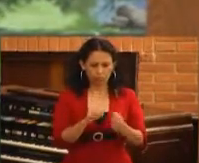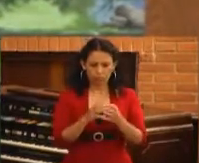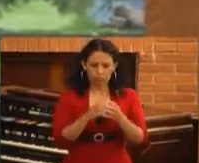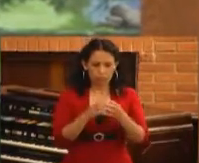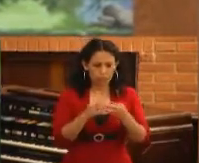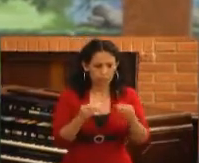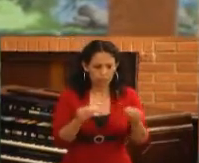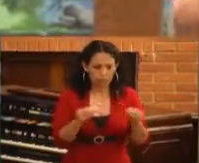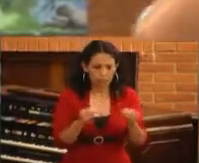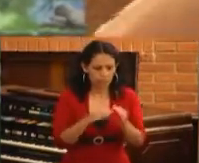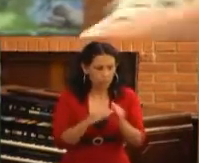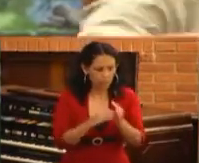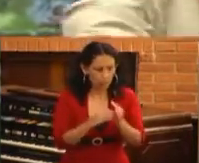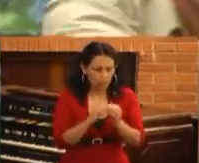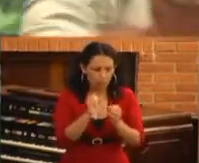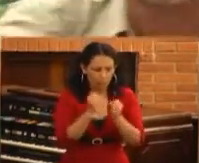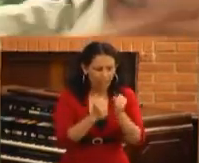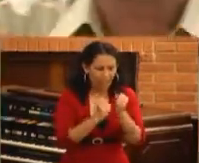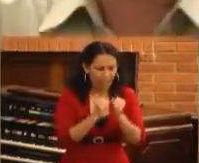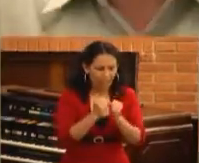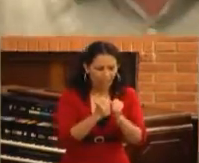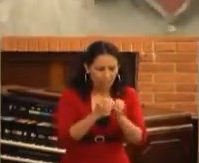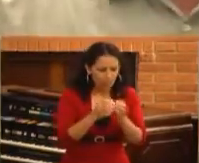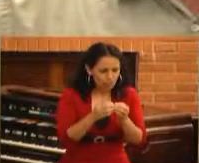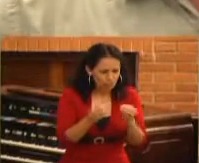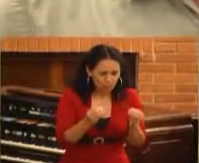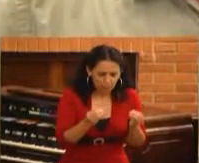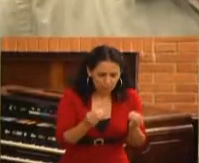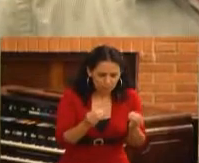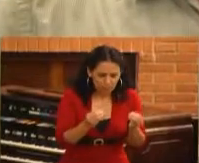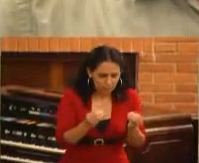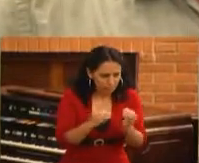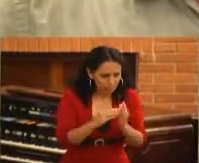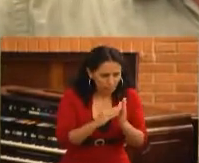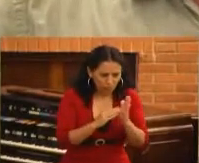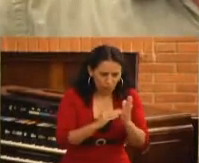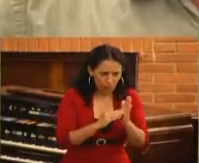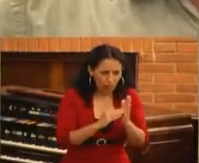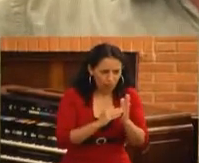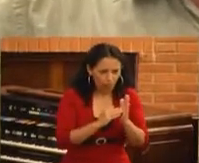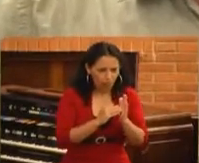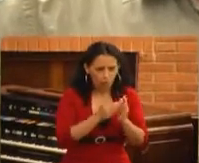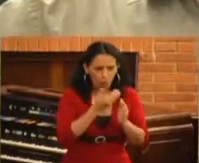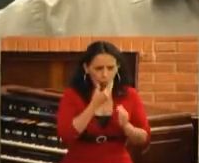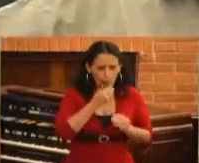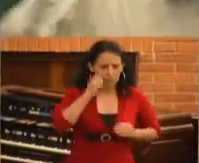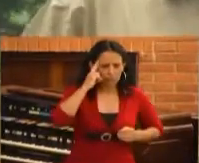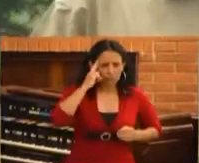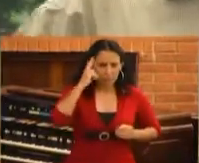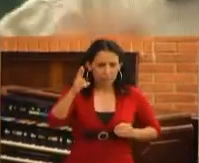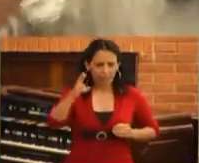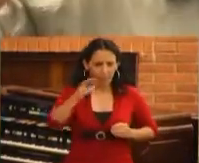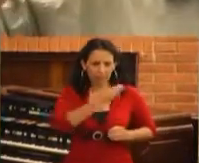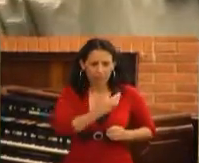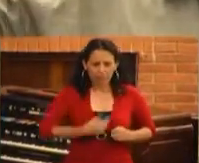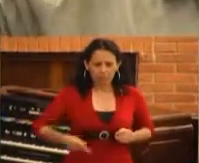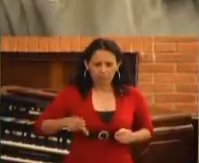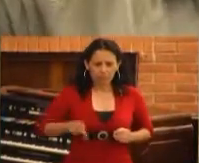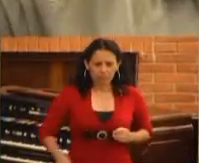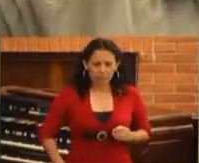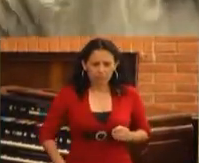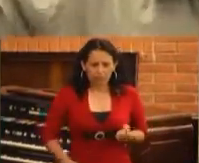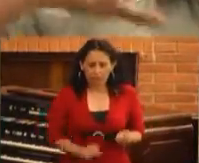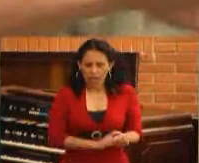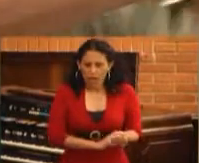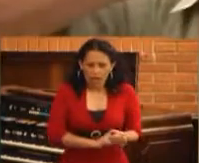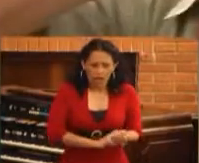Todos os arquivos da firma desapareceram. O dono da firma quase arrancou um revólver,